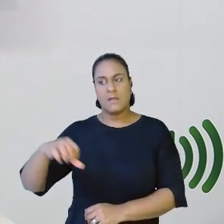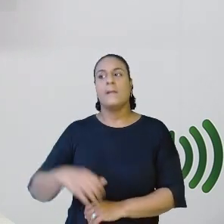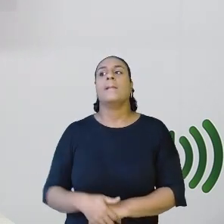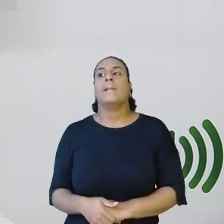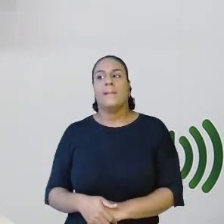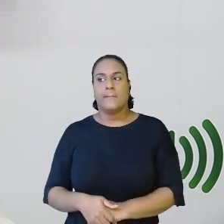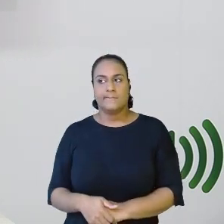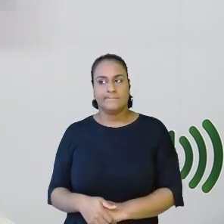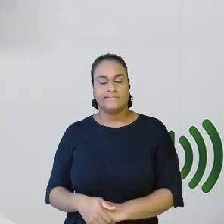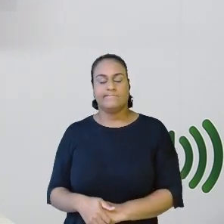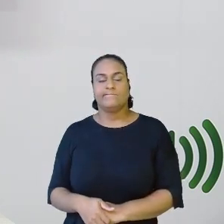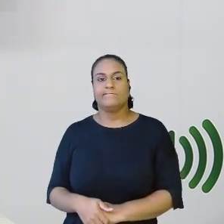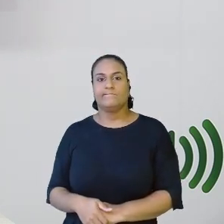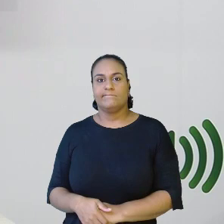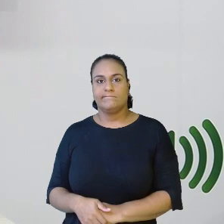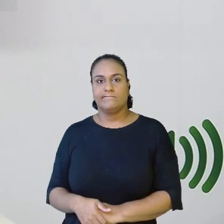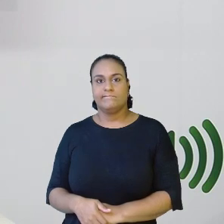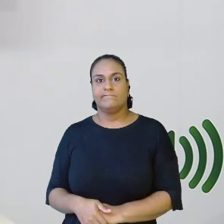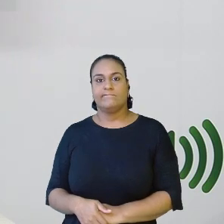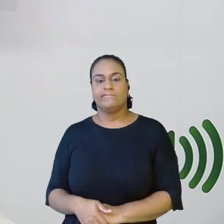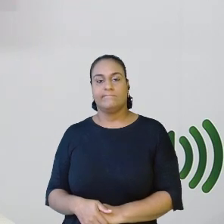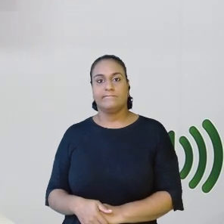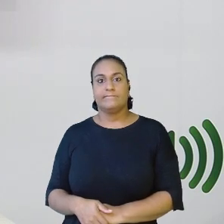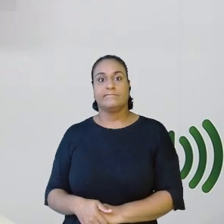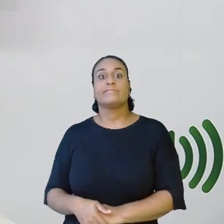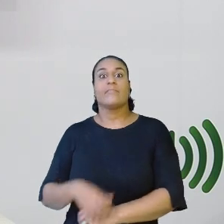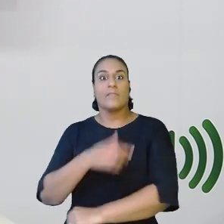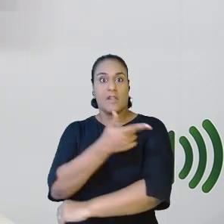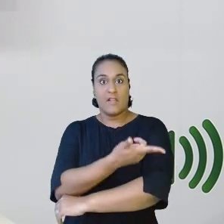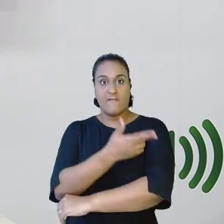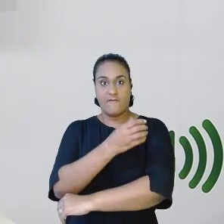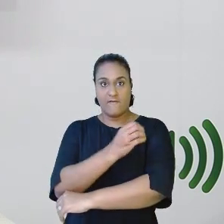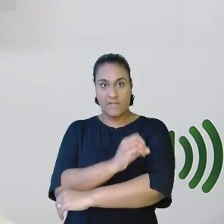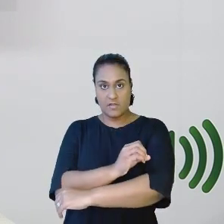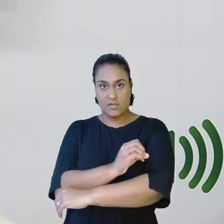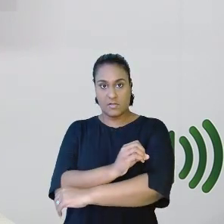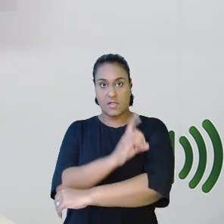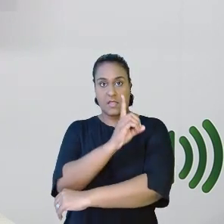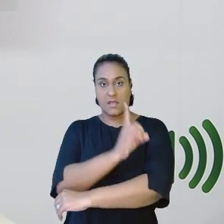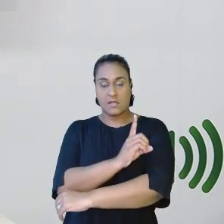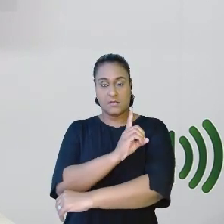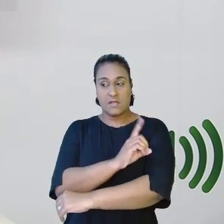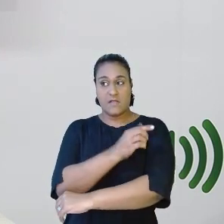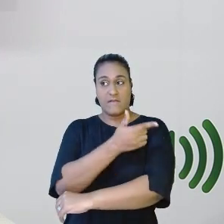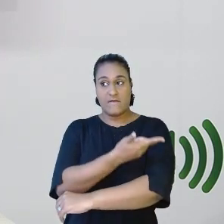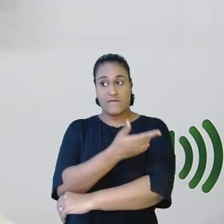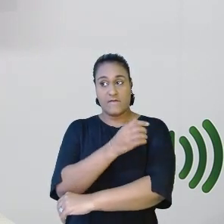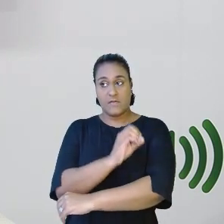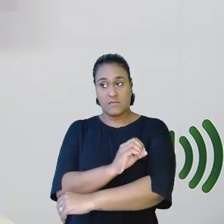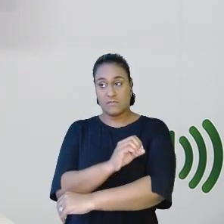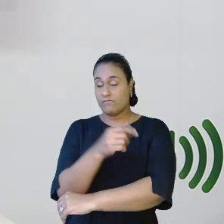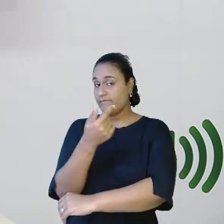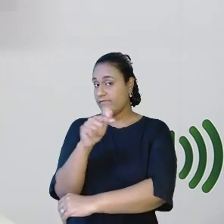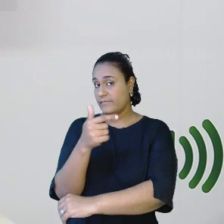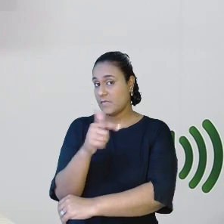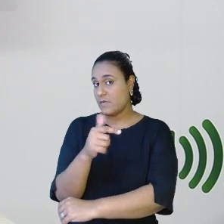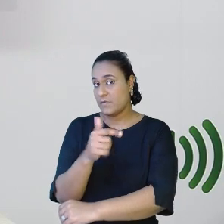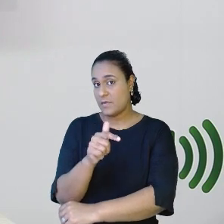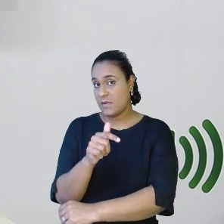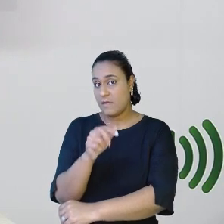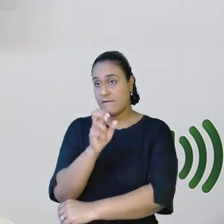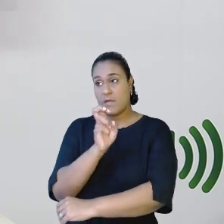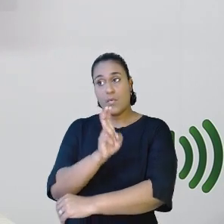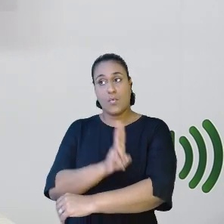R$20,99. 20, ó, são duas dezenas, correto? Então, ó, duas dezenas, não tivemos